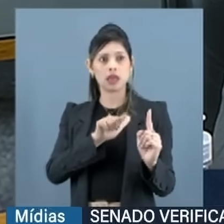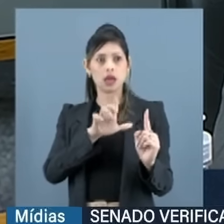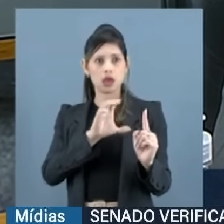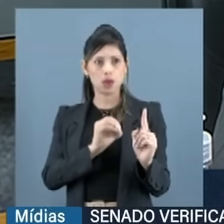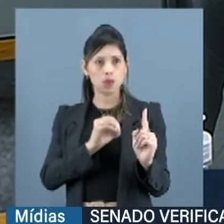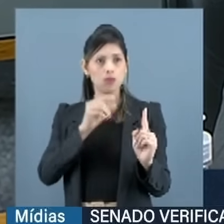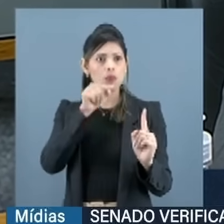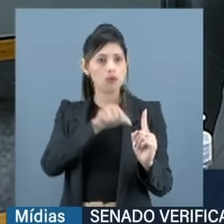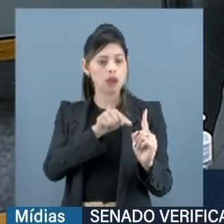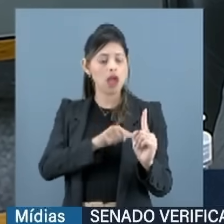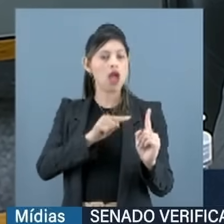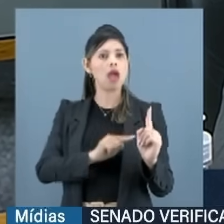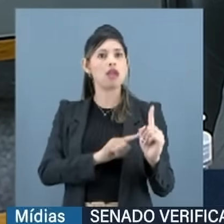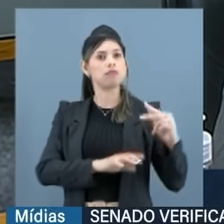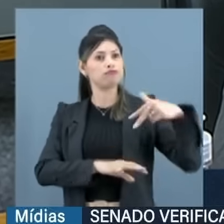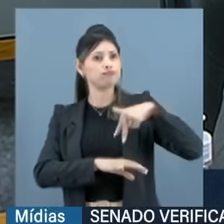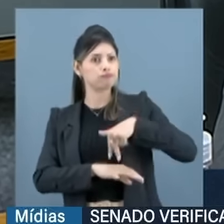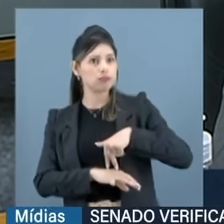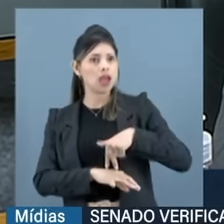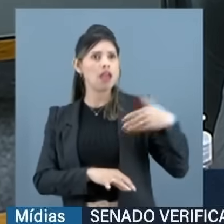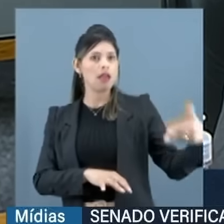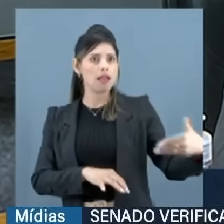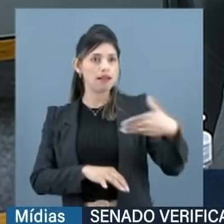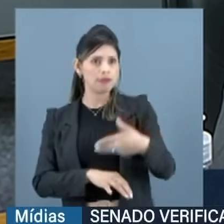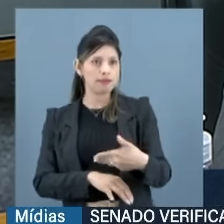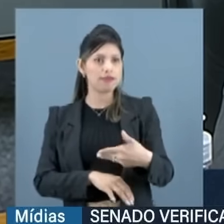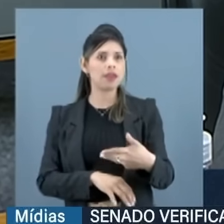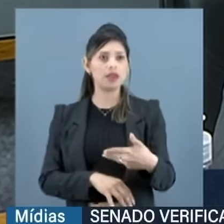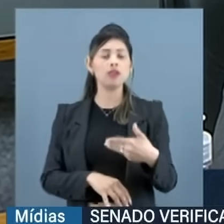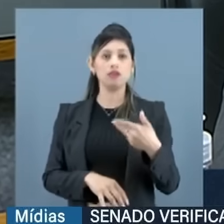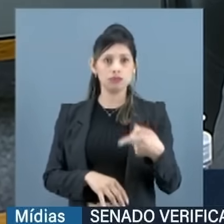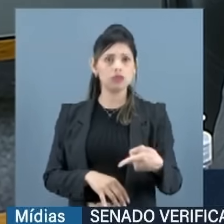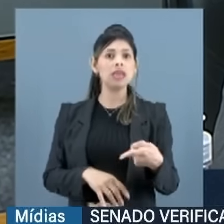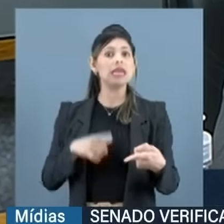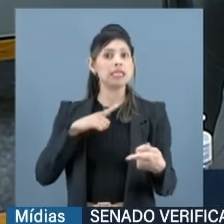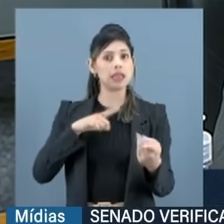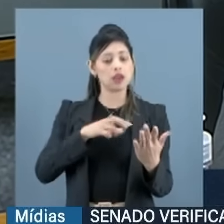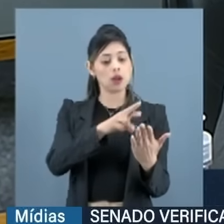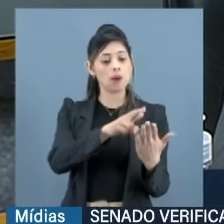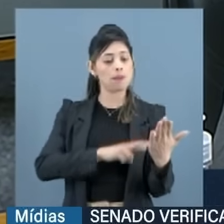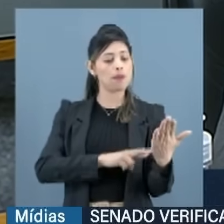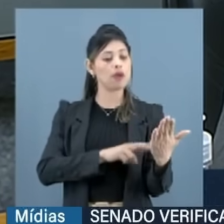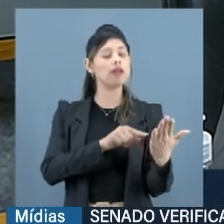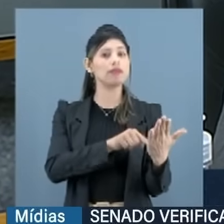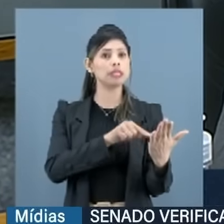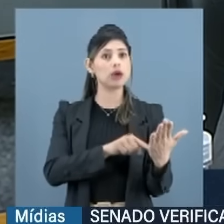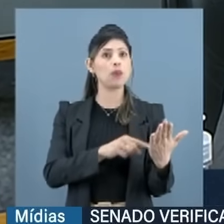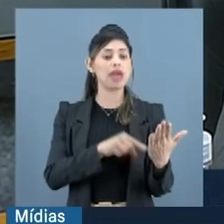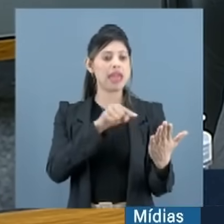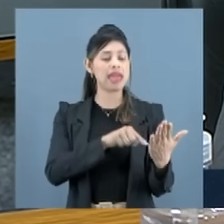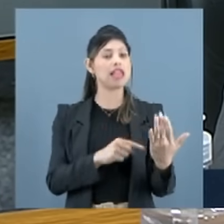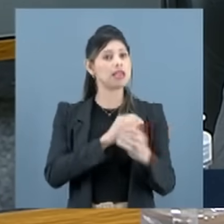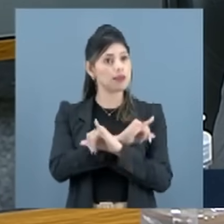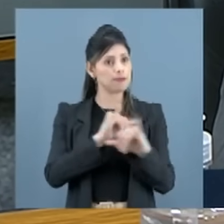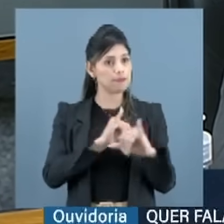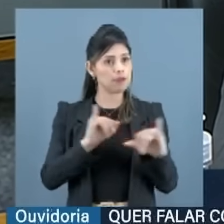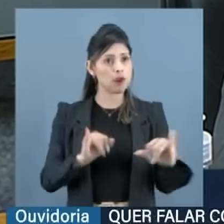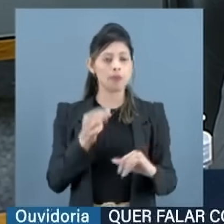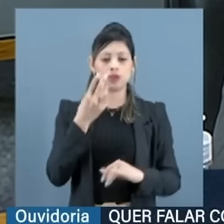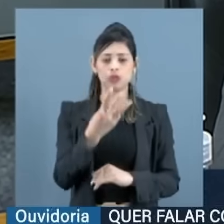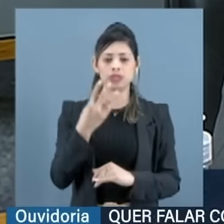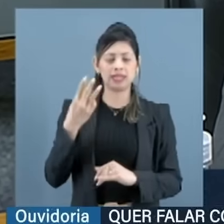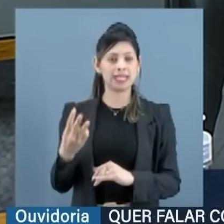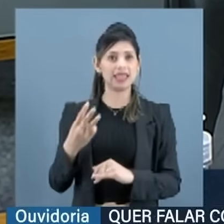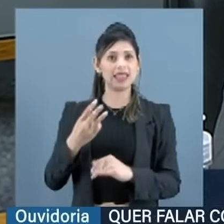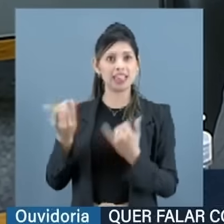suma importância no seu relatório, onde ele diz e prova dos 33 alertas. Aí depois, na